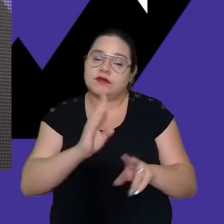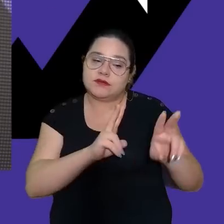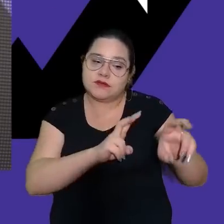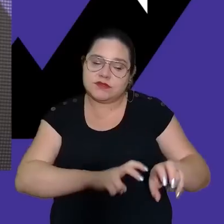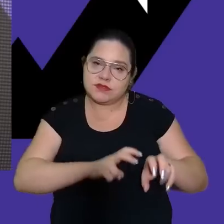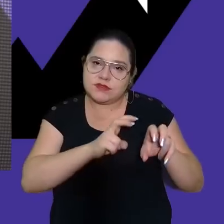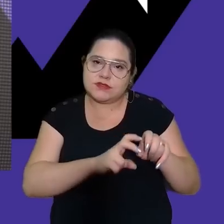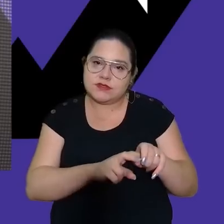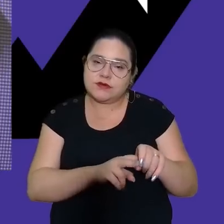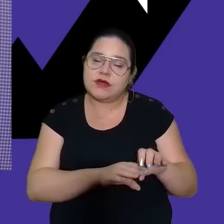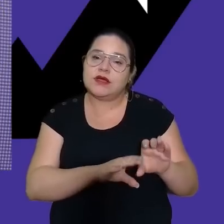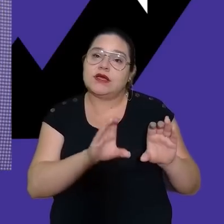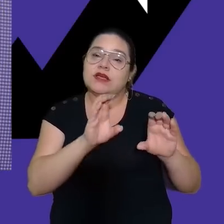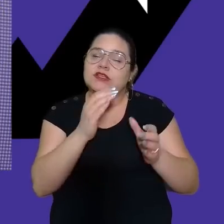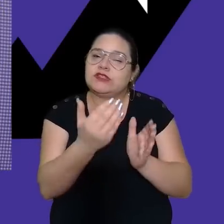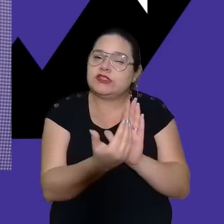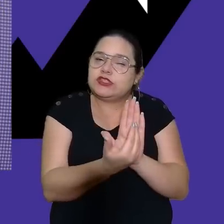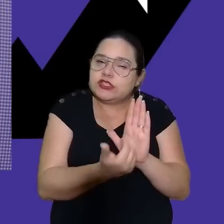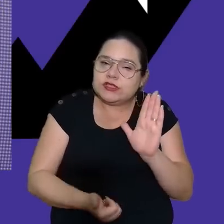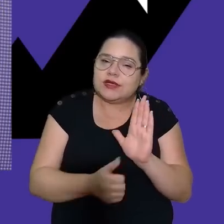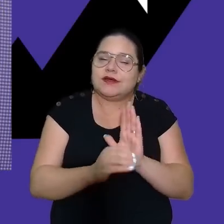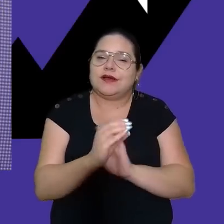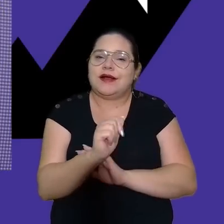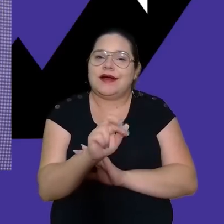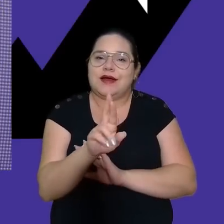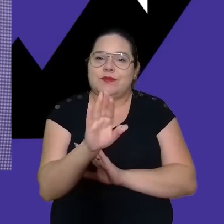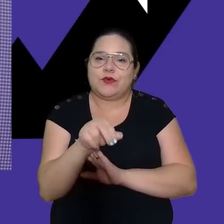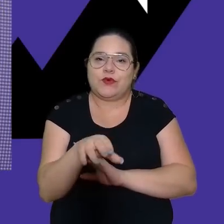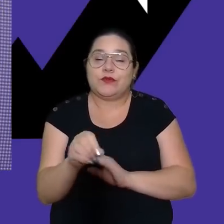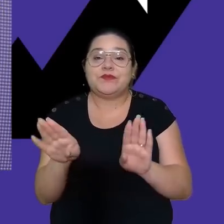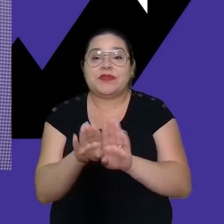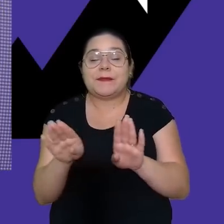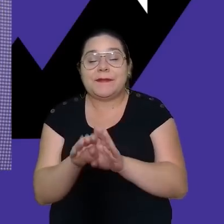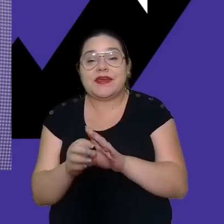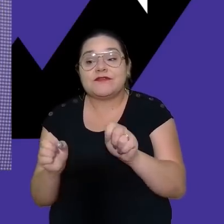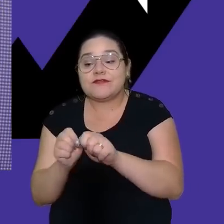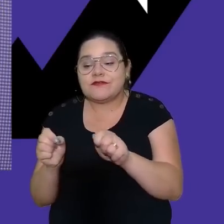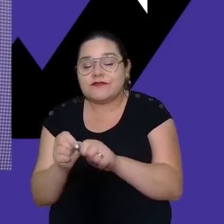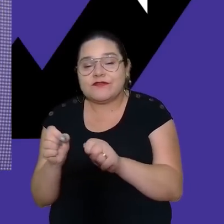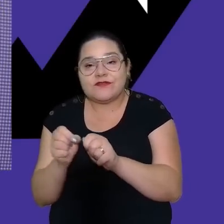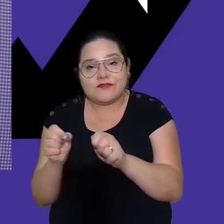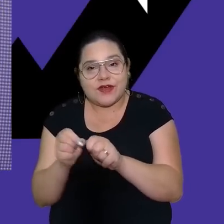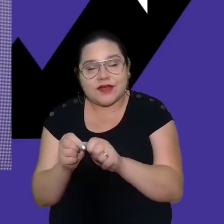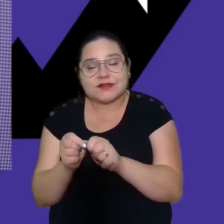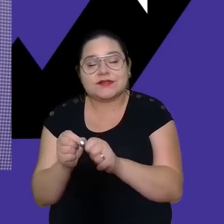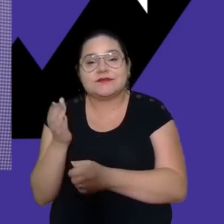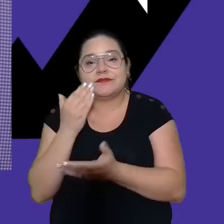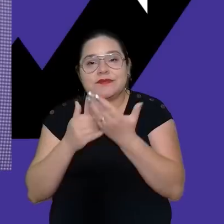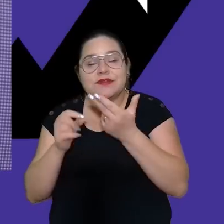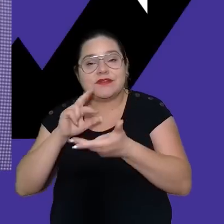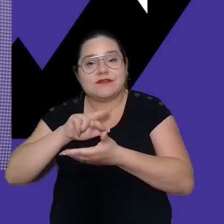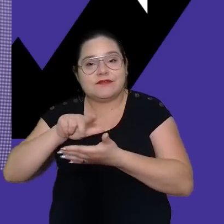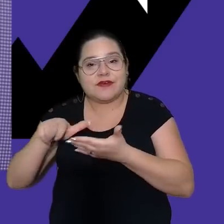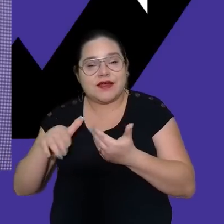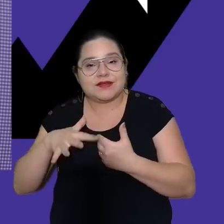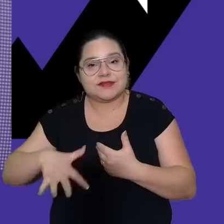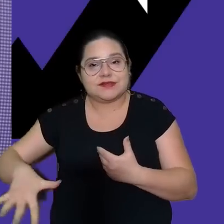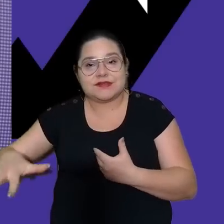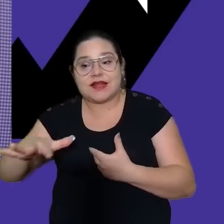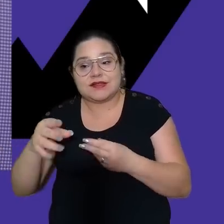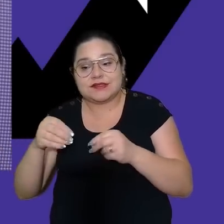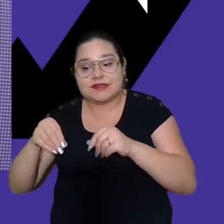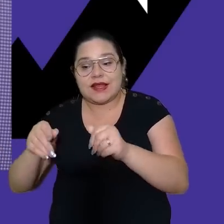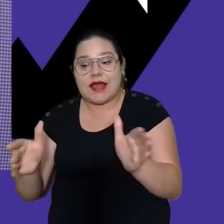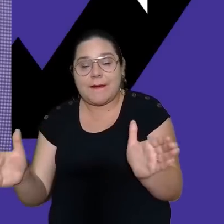carbono, ser uma grande produtora de alimento em menos áreas e de encontro à necessidade do consumidor.